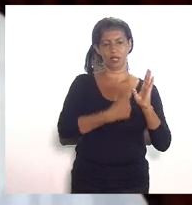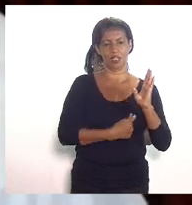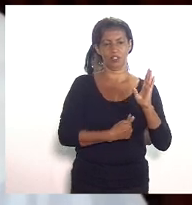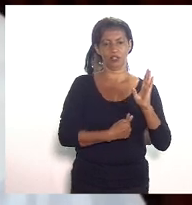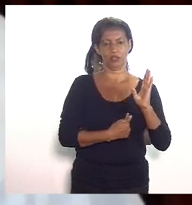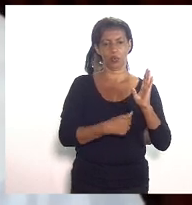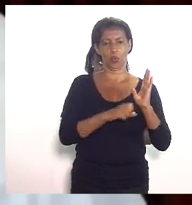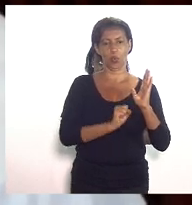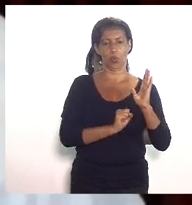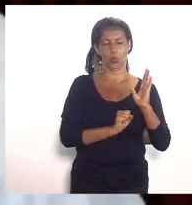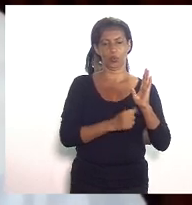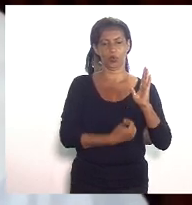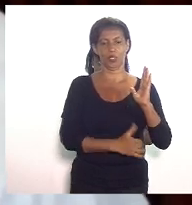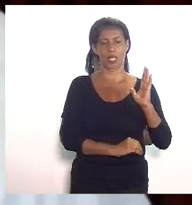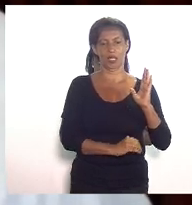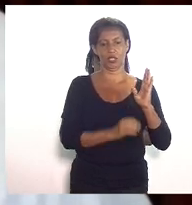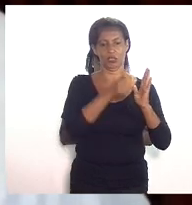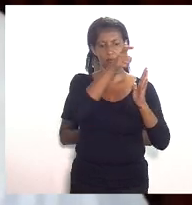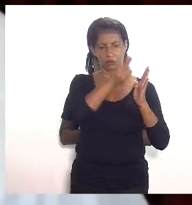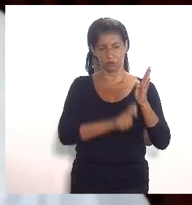7, 8 e 10.